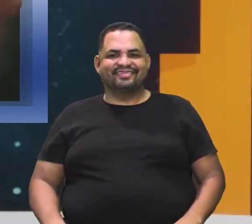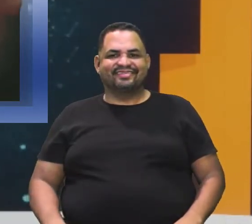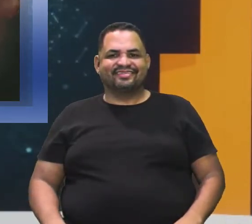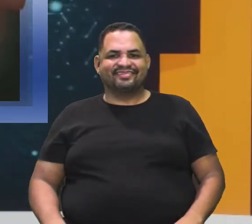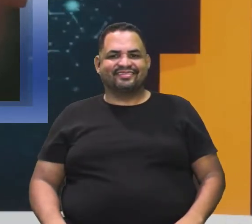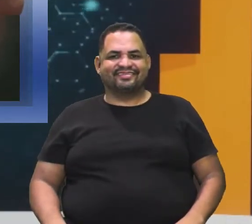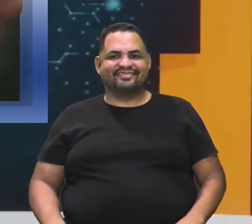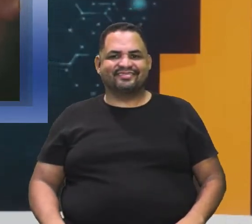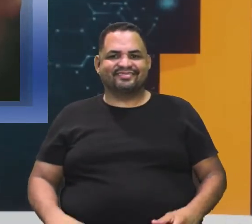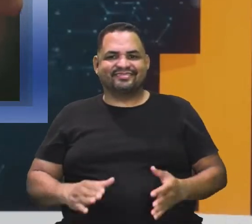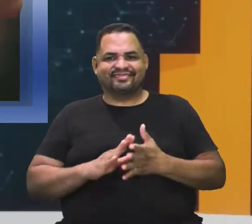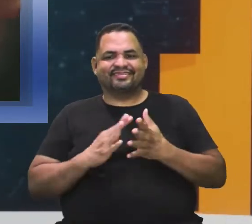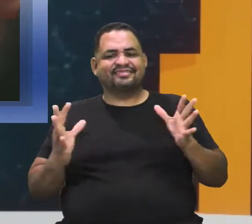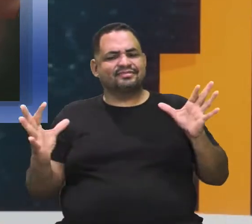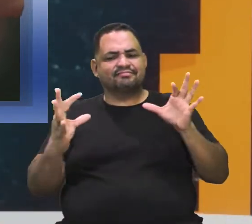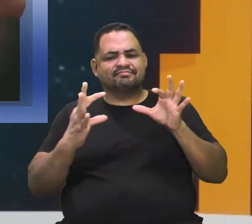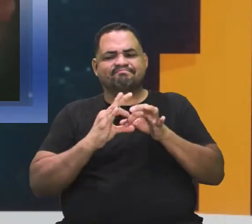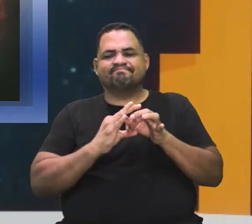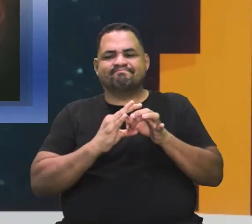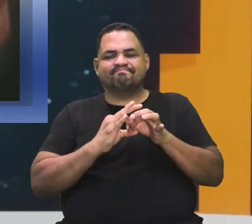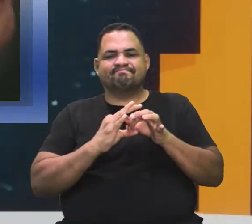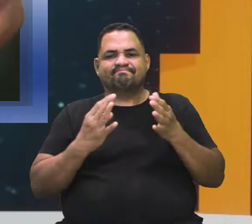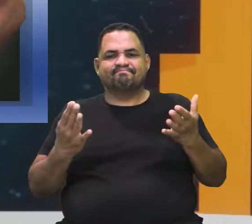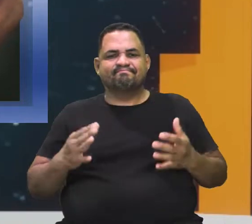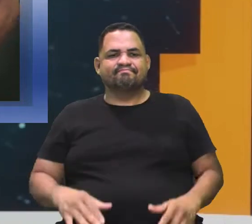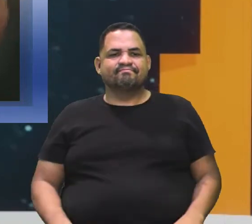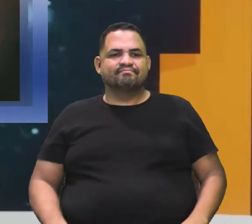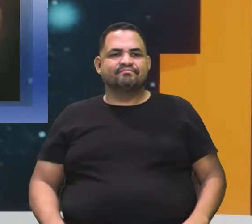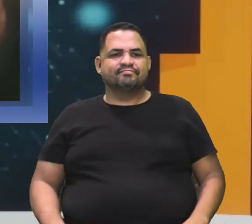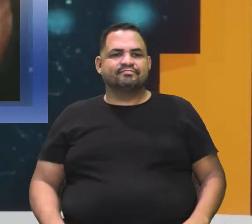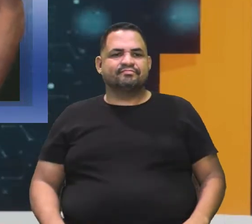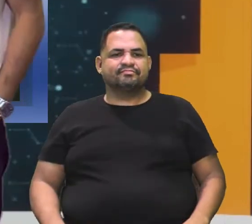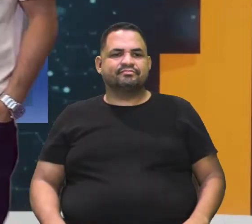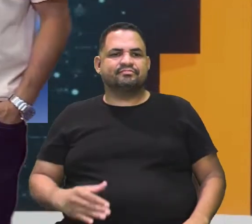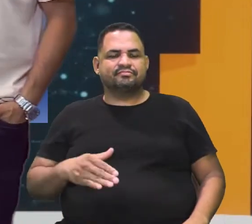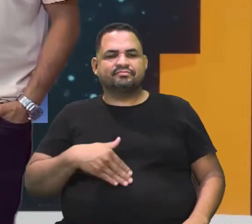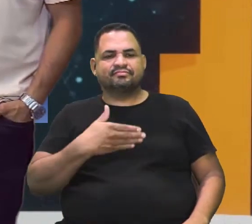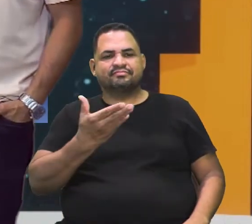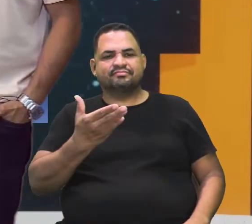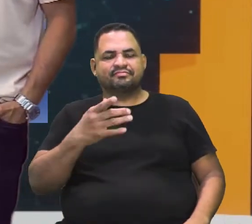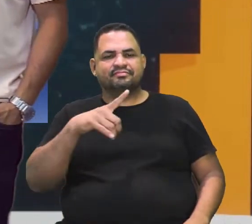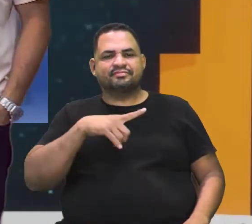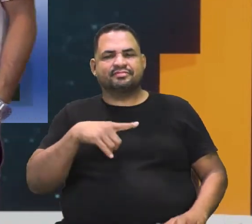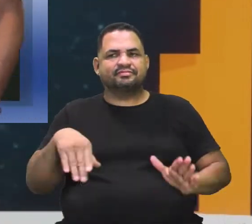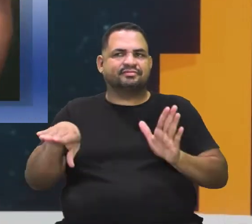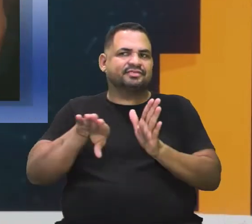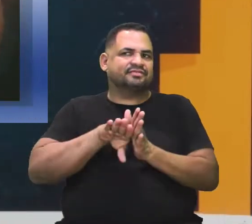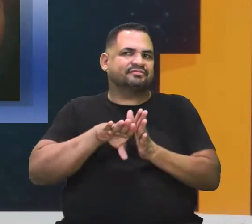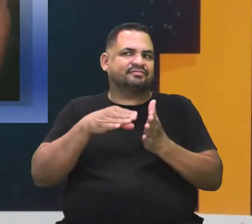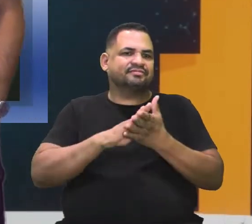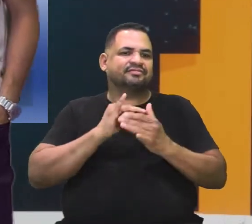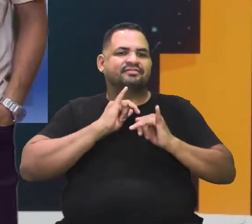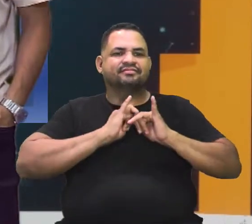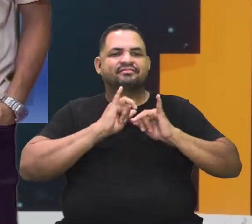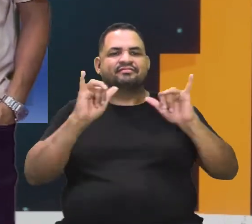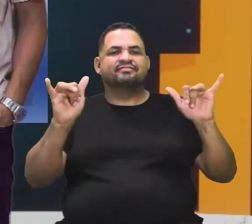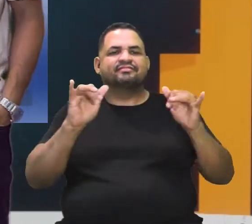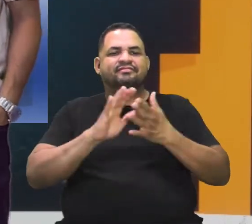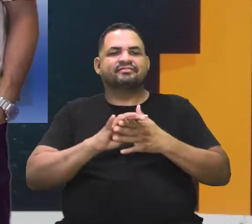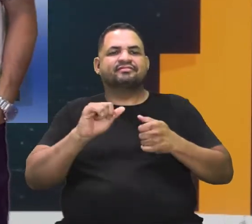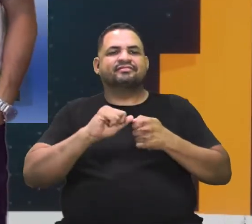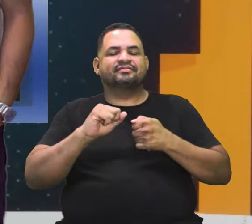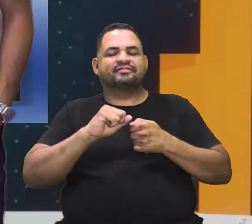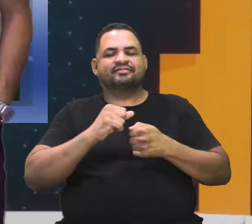que é só mesmo essa conexão. E assim, quando chega para vocês essas informações, a gente fez